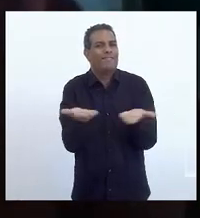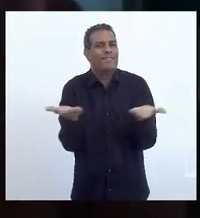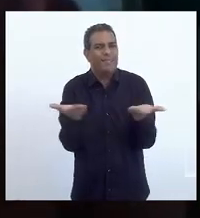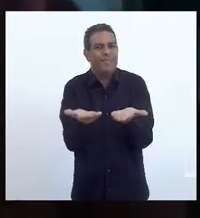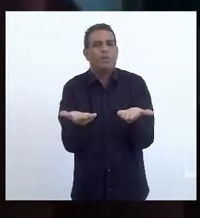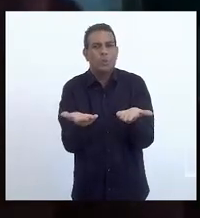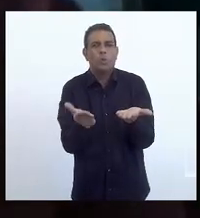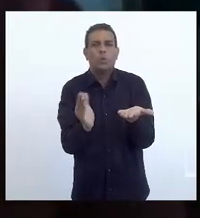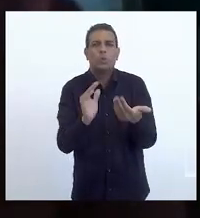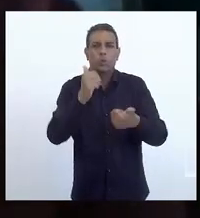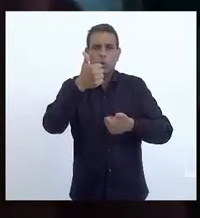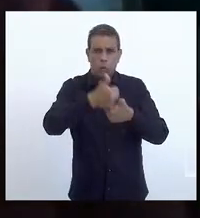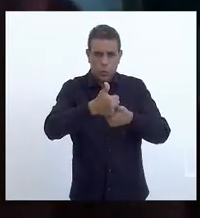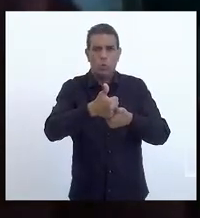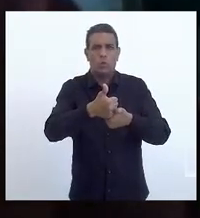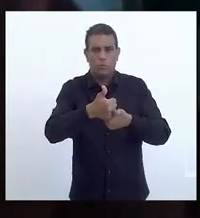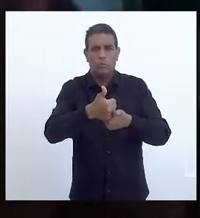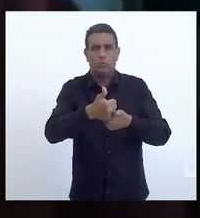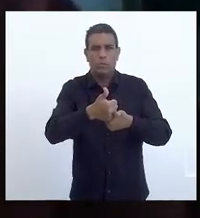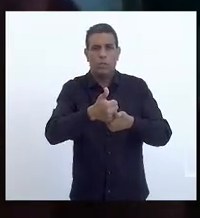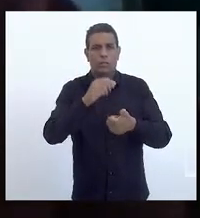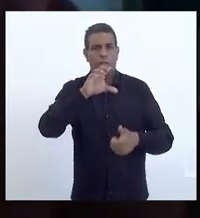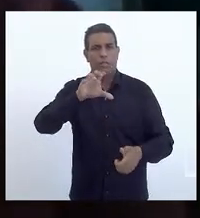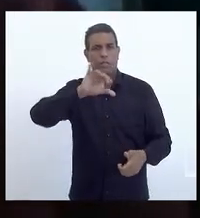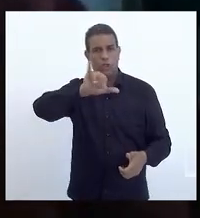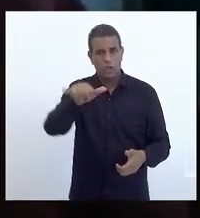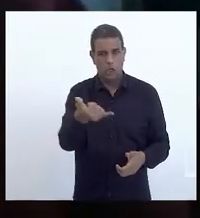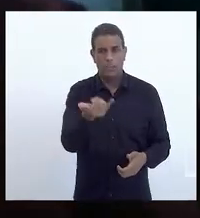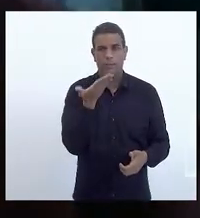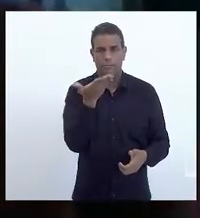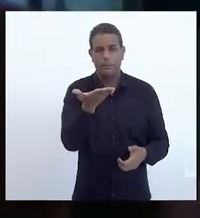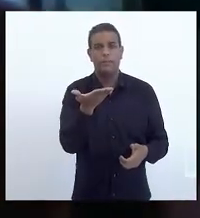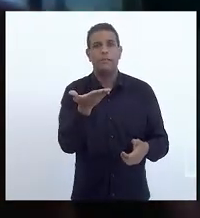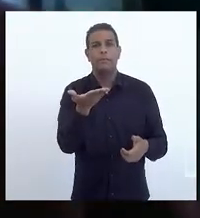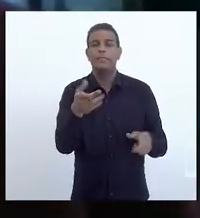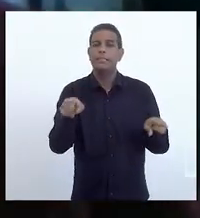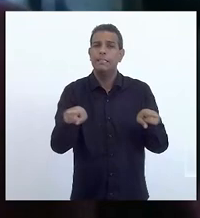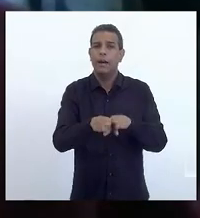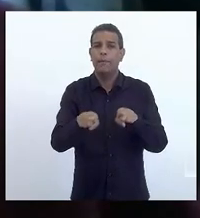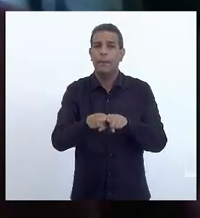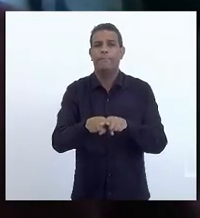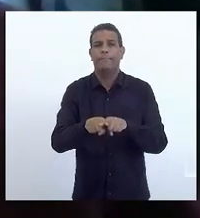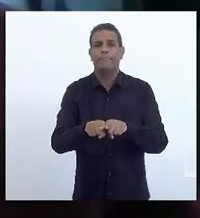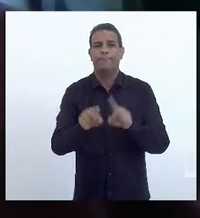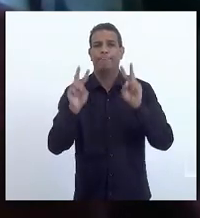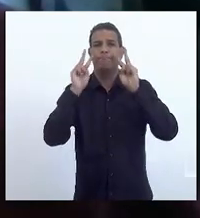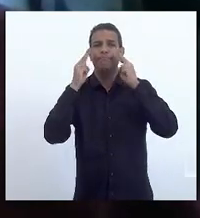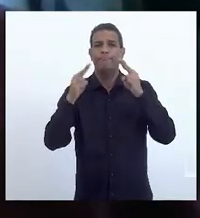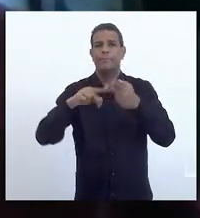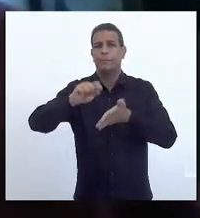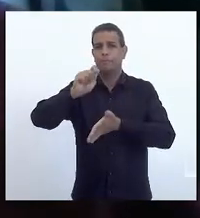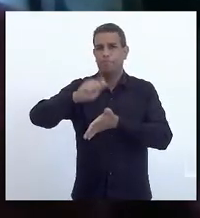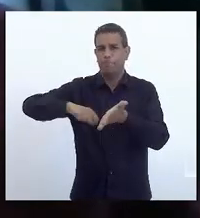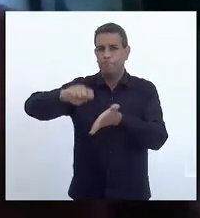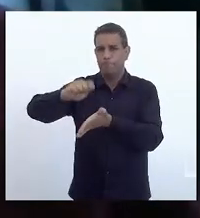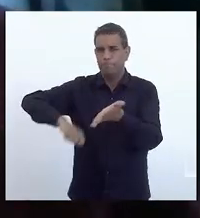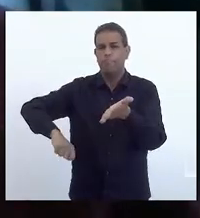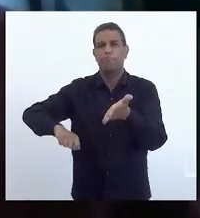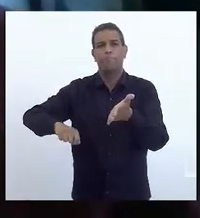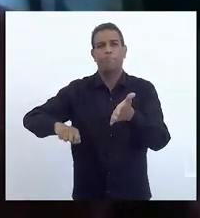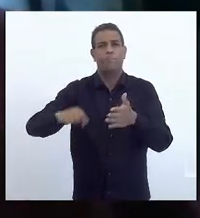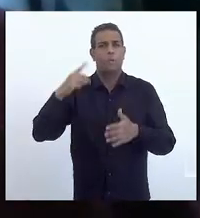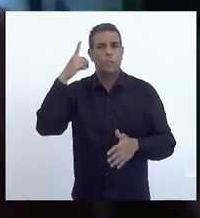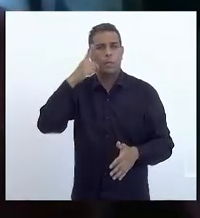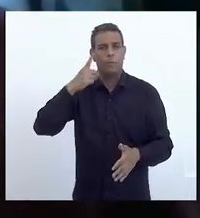o substitutivo da CCJ e louvar os autores, deputados